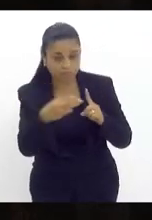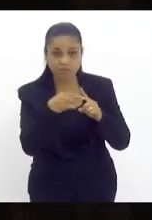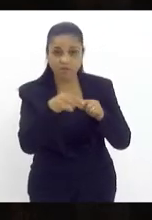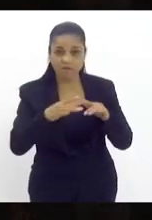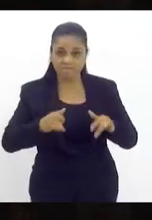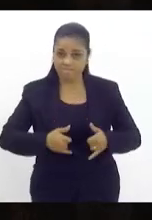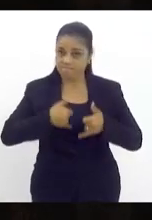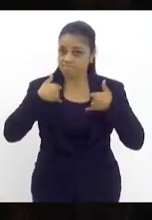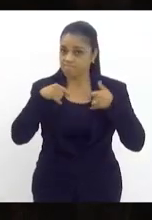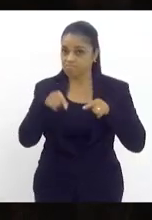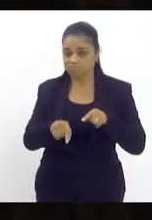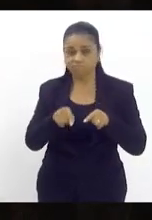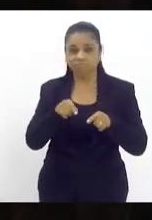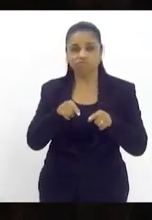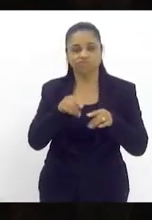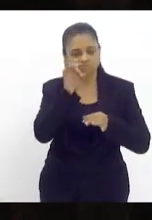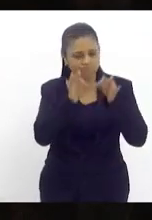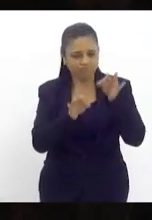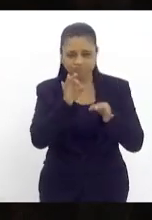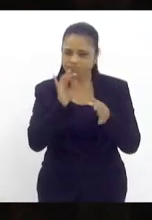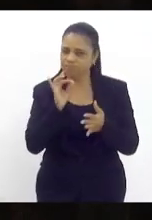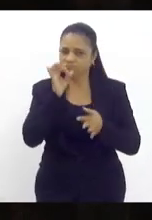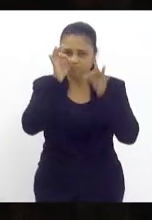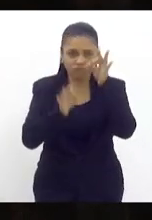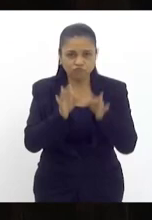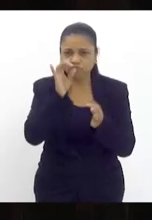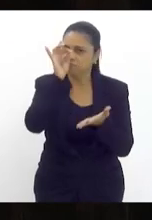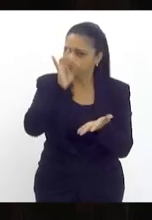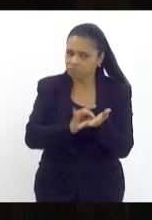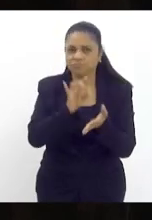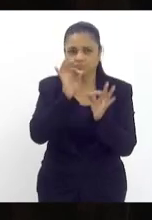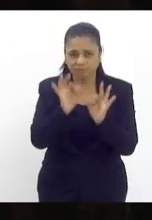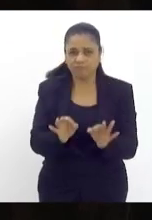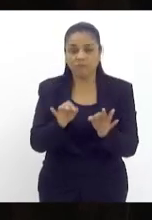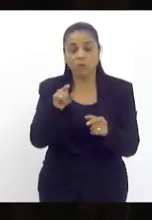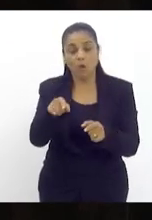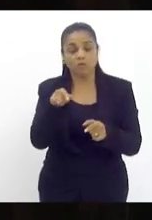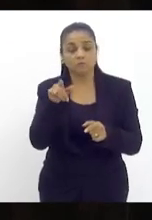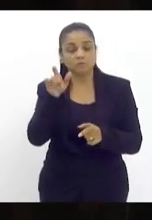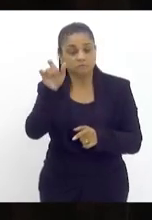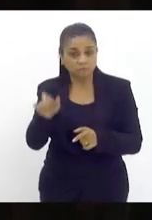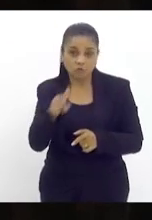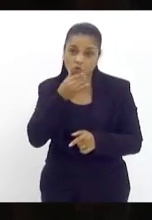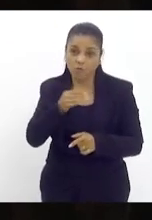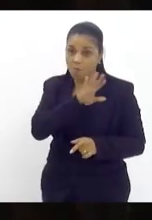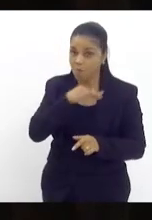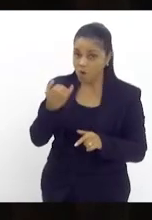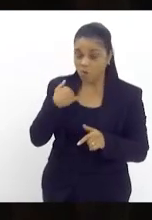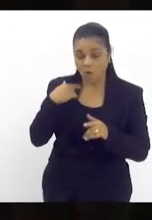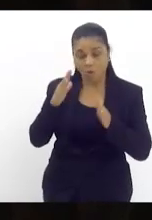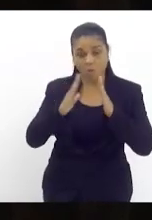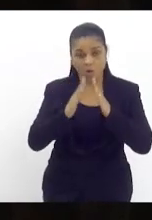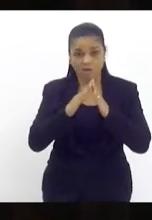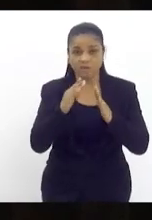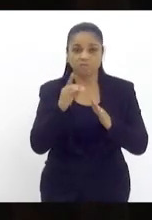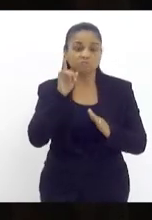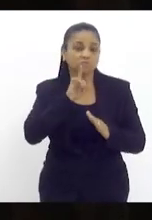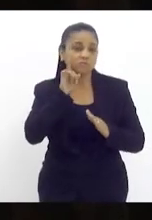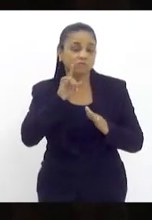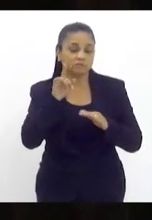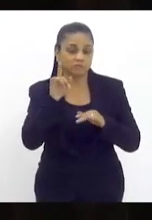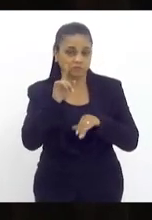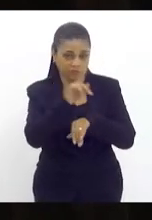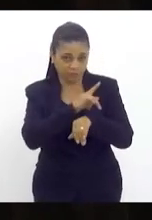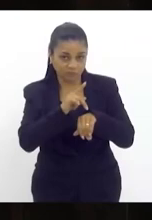e de uma defesa constitucional tremenda. Né? E eu, quando ele morreu, eu estava nos Estados Unidos, né, e uma pessoa